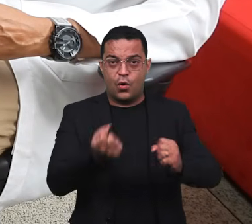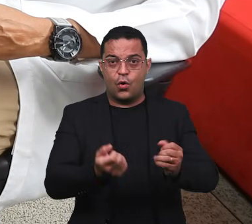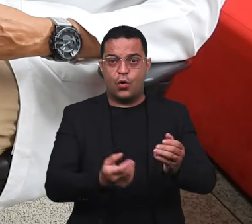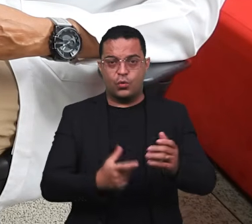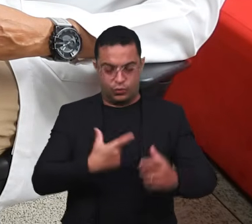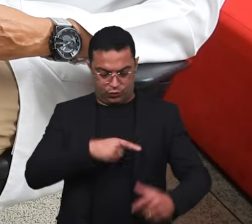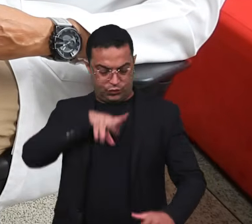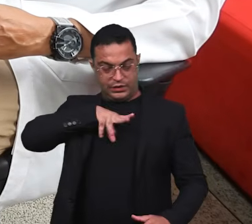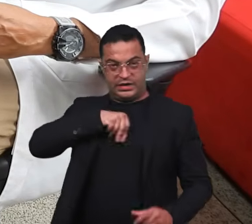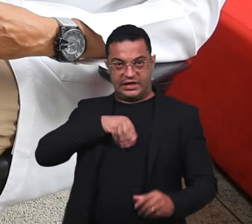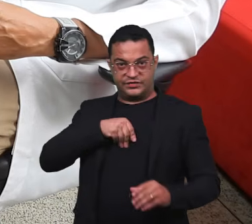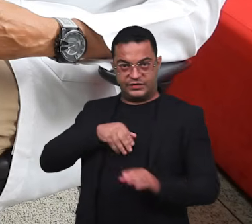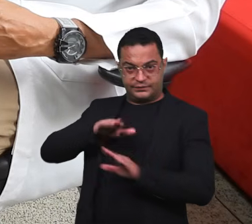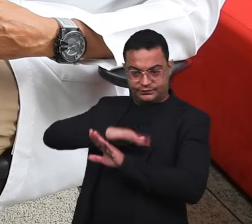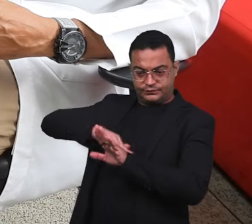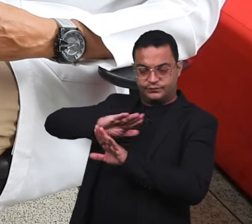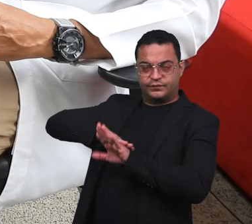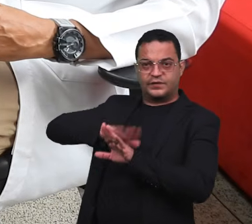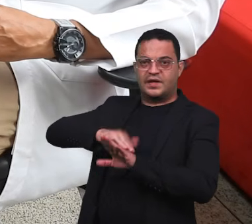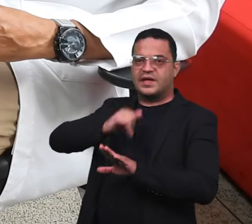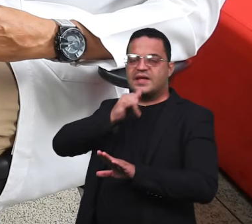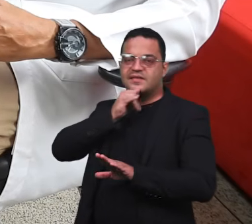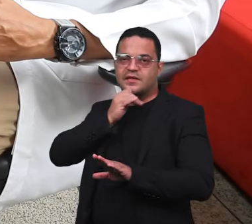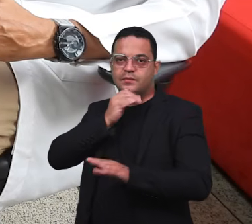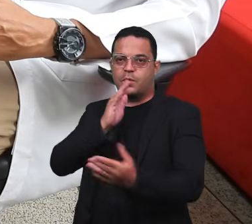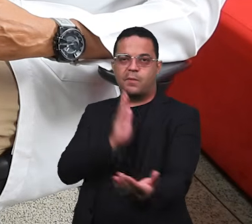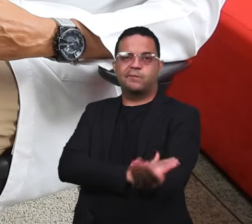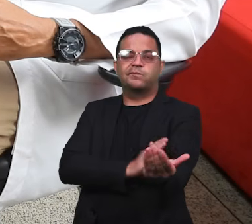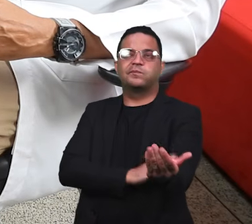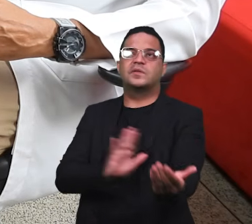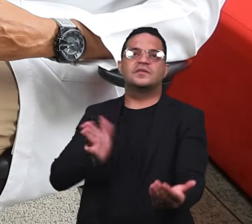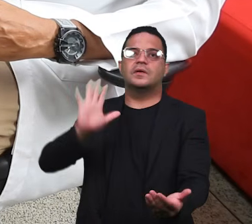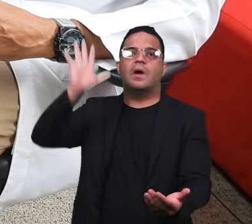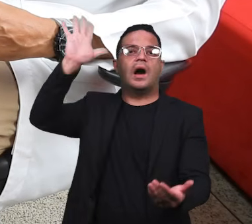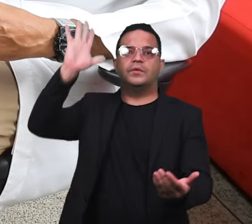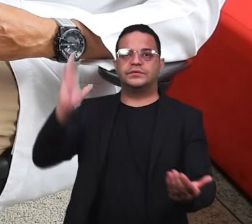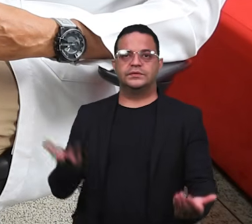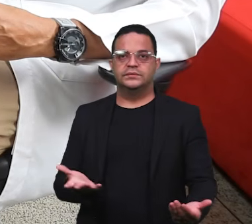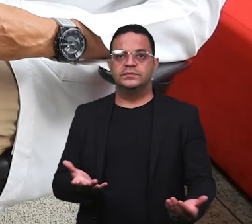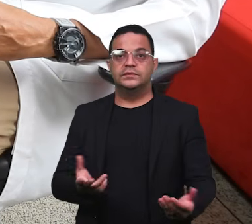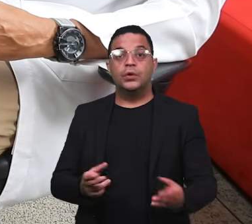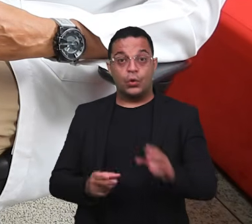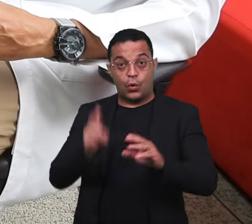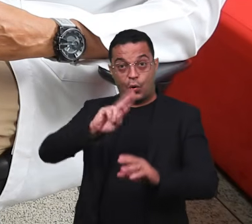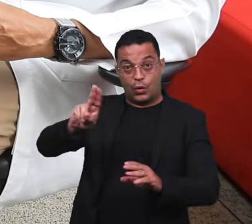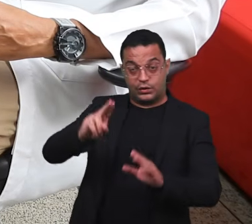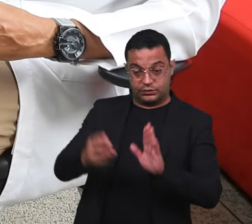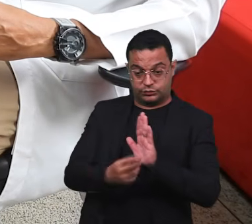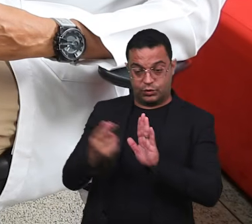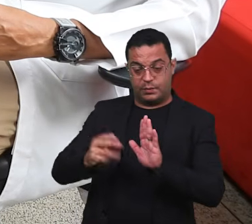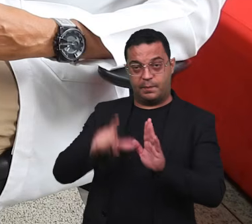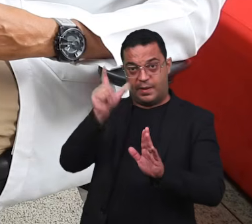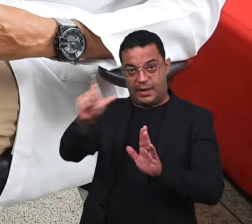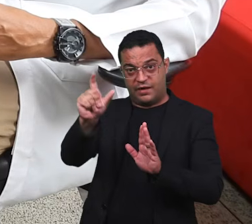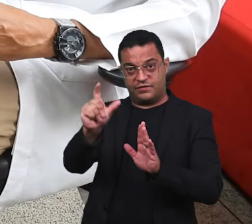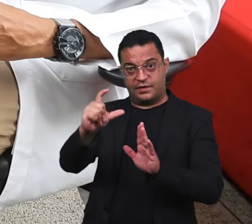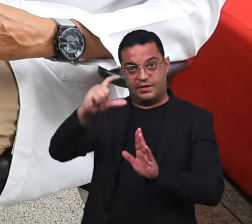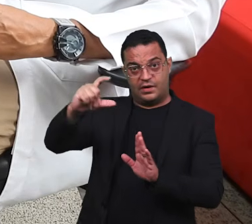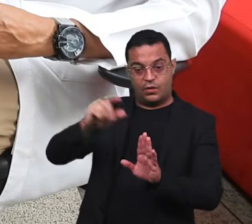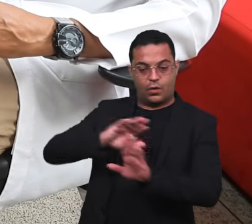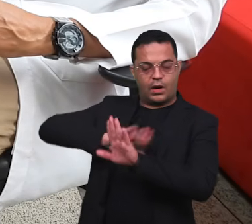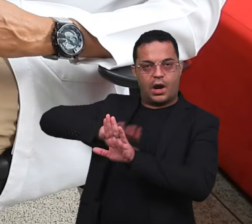escreve atrás do crachá ali, ó, tenho hipertensão, tomo remédio tal, que às vezes, numa situação de